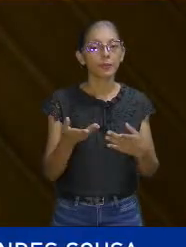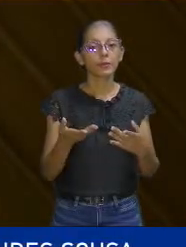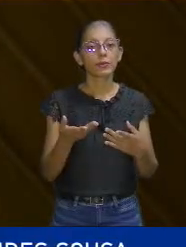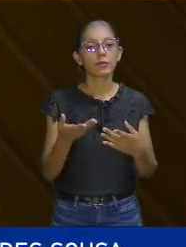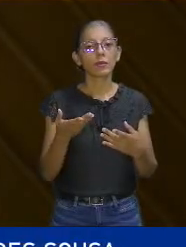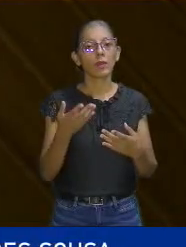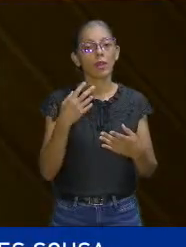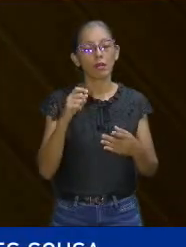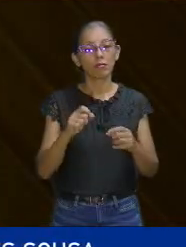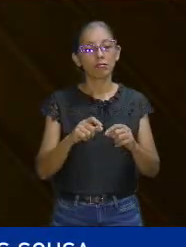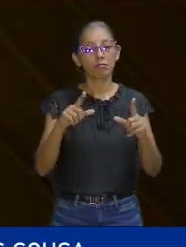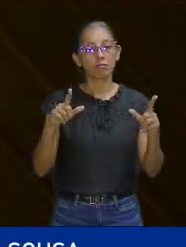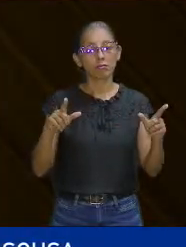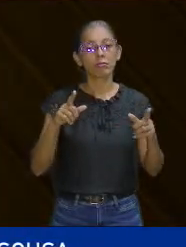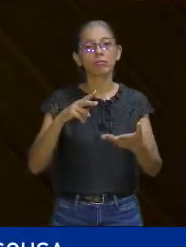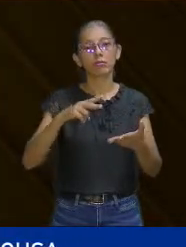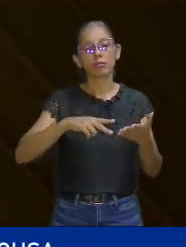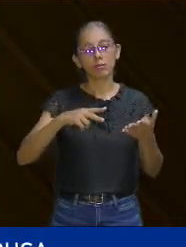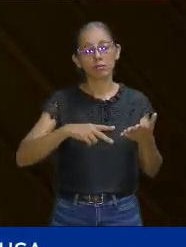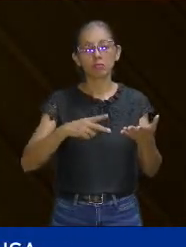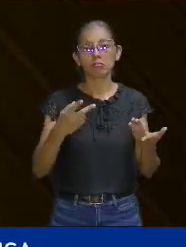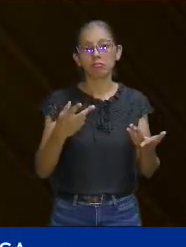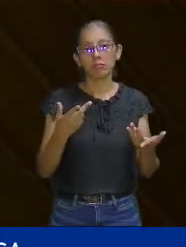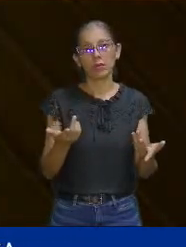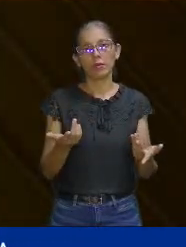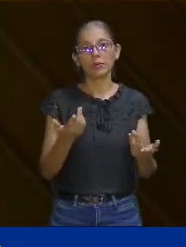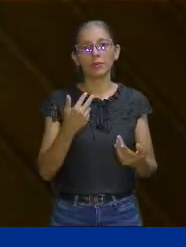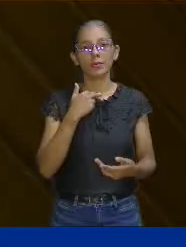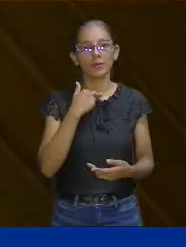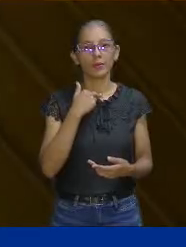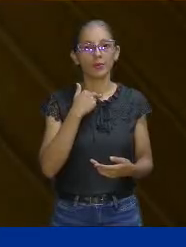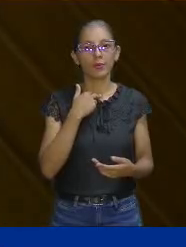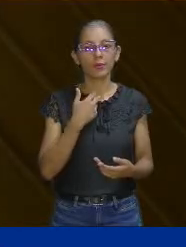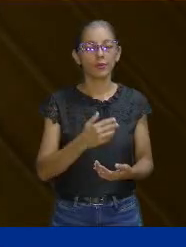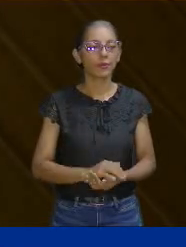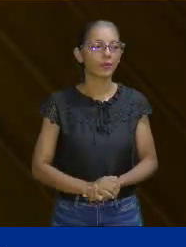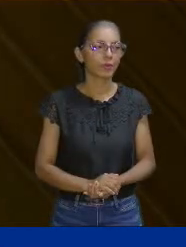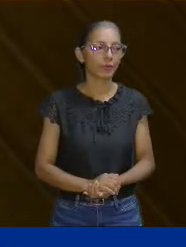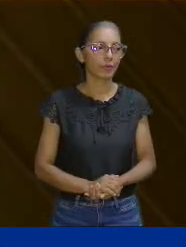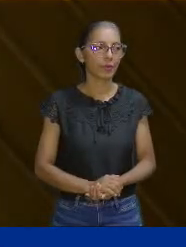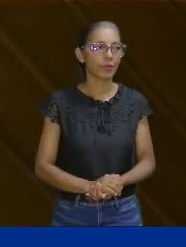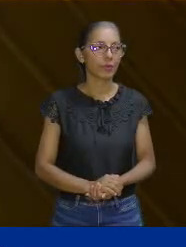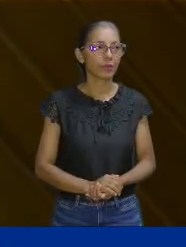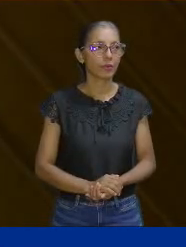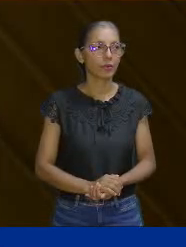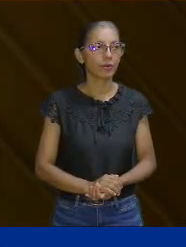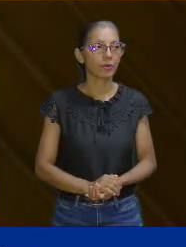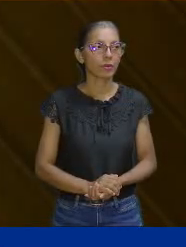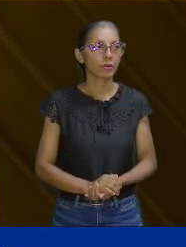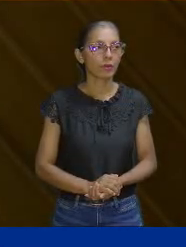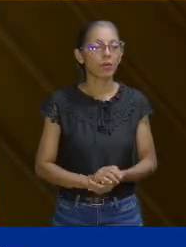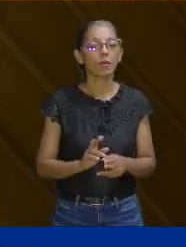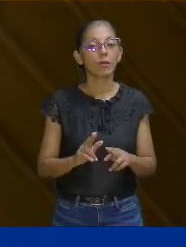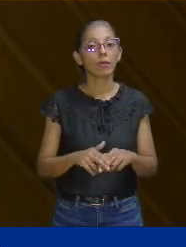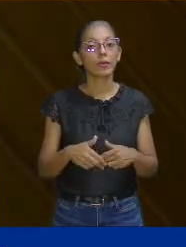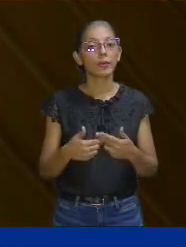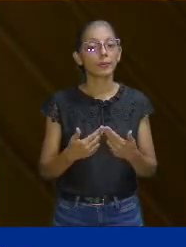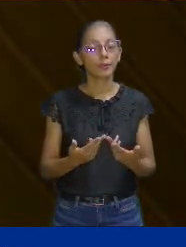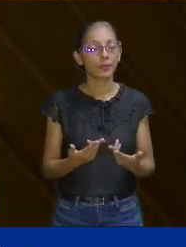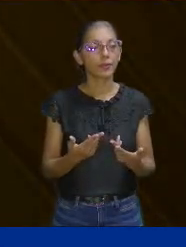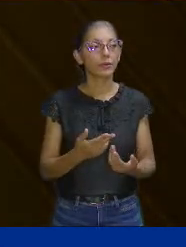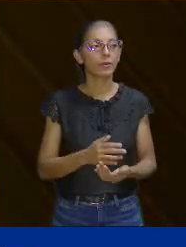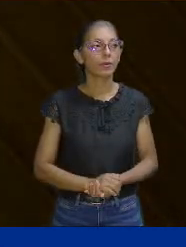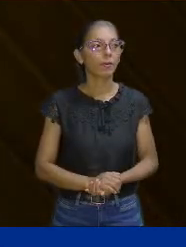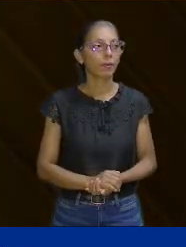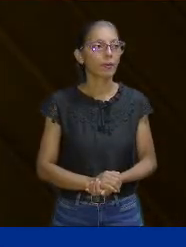bem formular a defesa do seu constituído. Então, com base nessa negativa, o